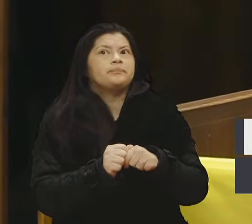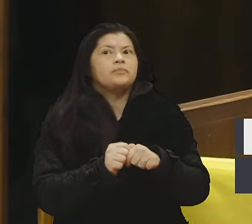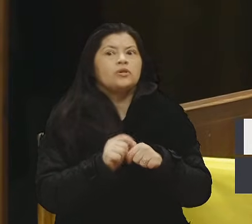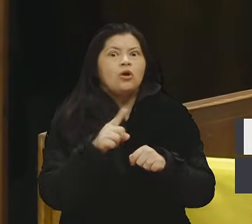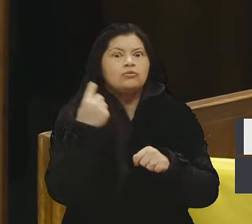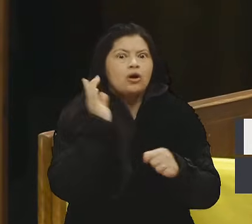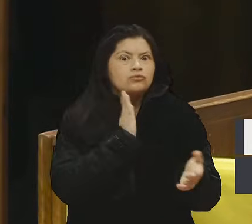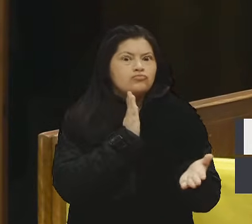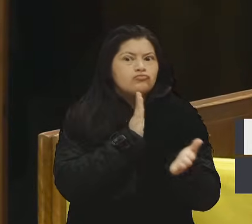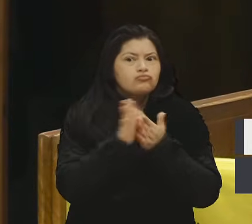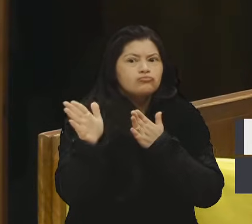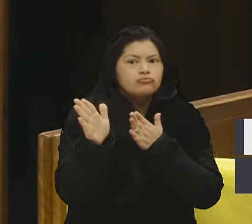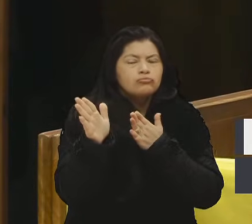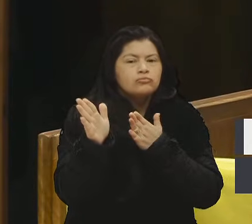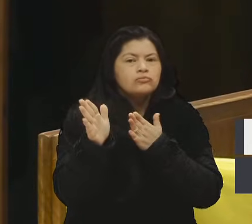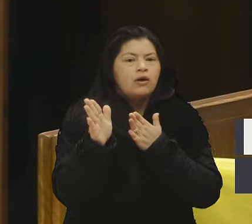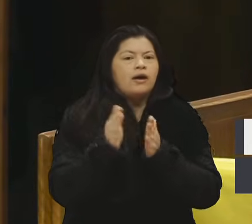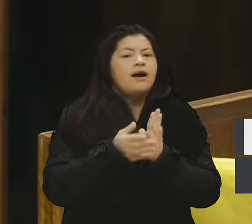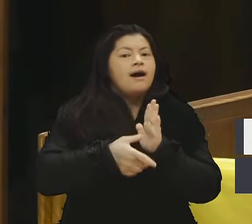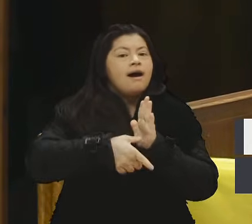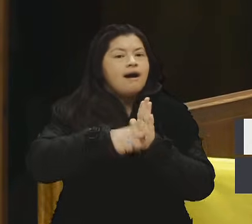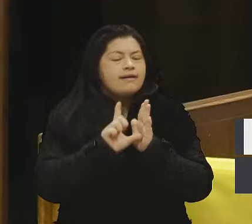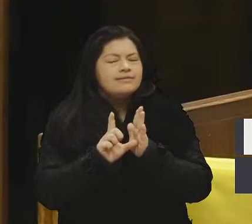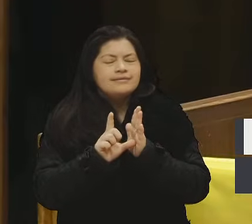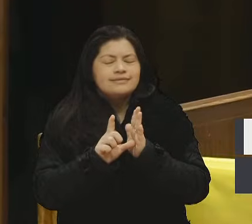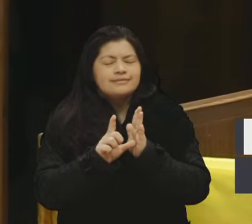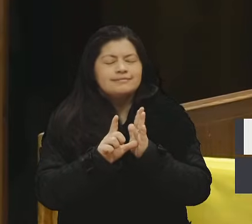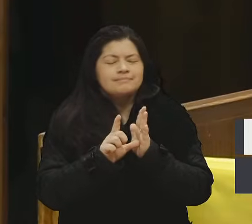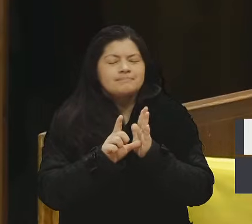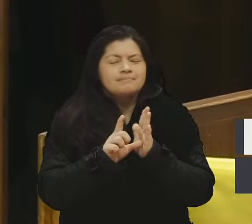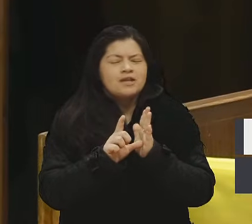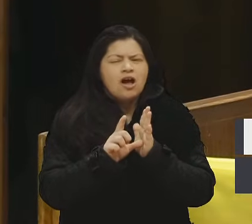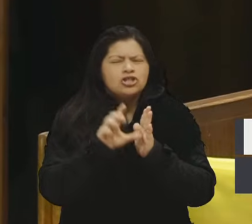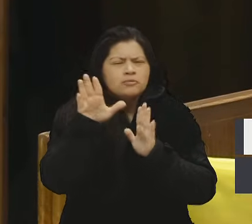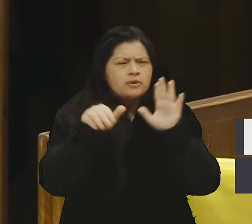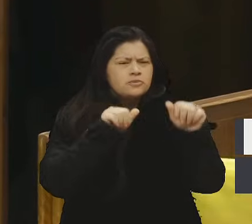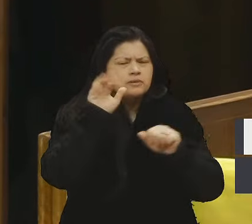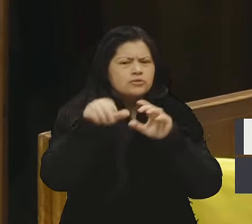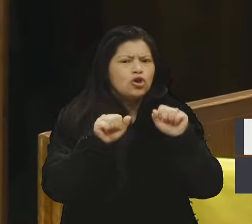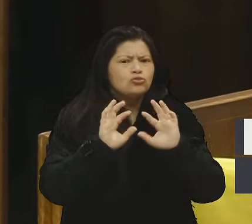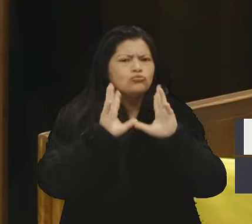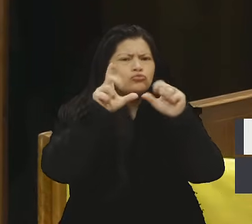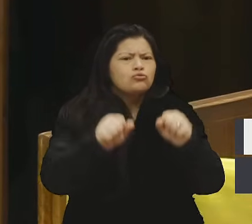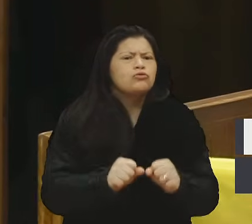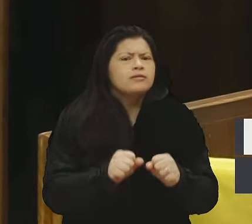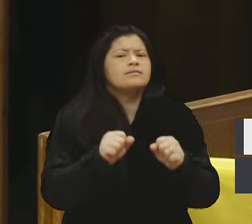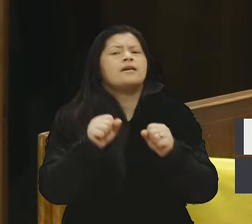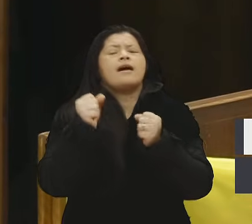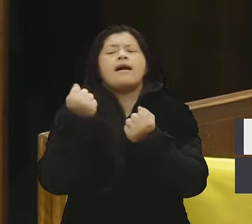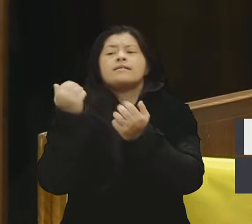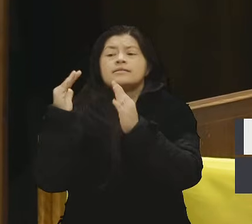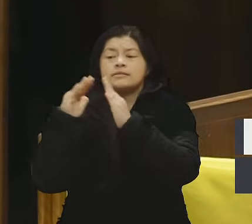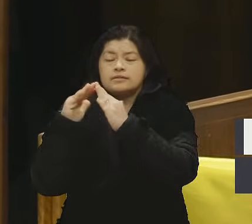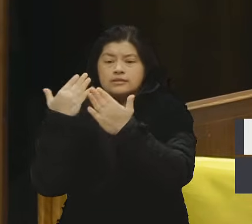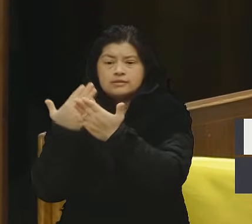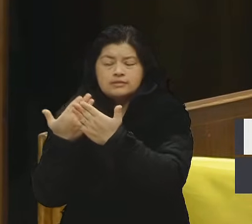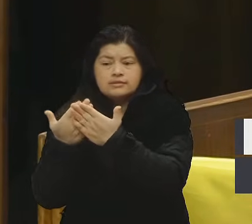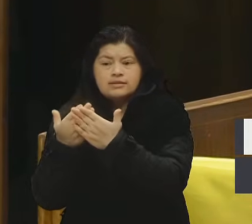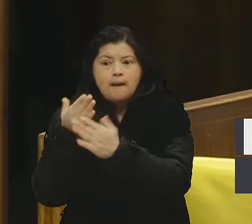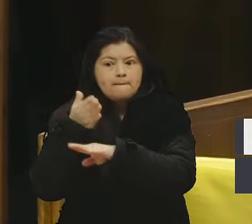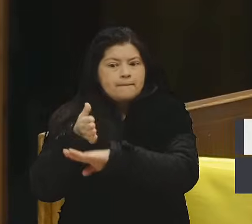correndo. Antes de sair correndo, nós convocamos todas as escolas que poderiam estar